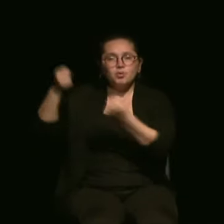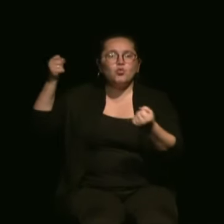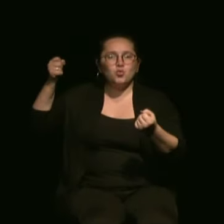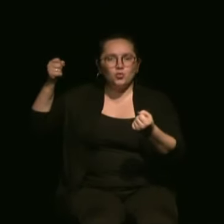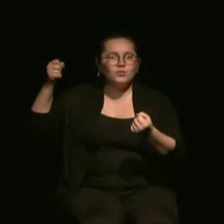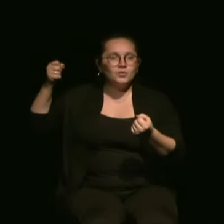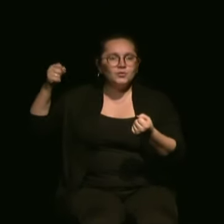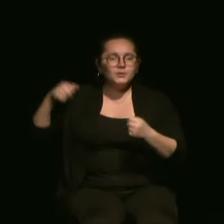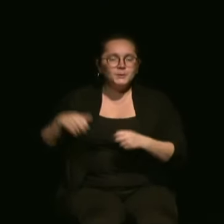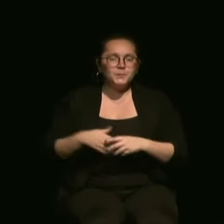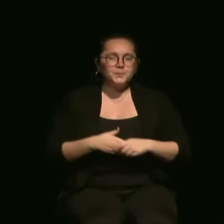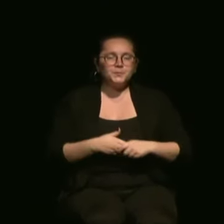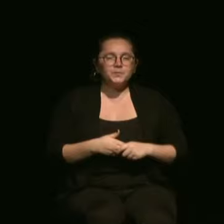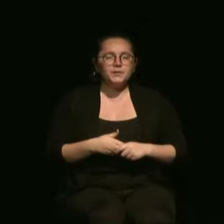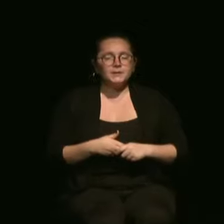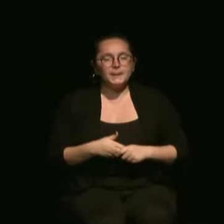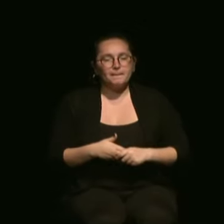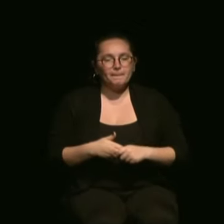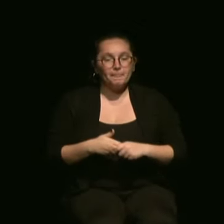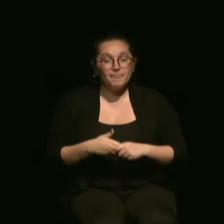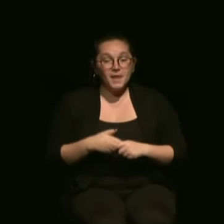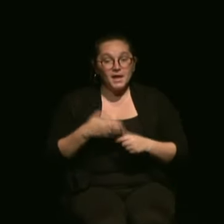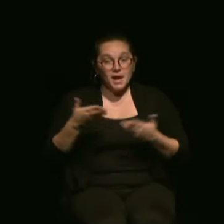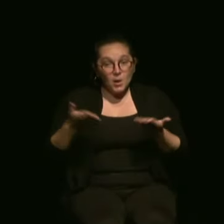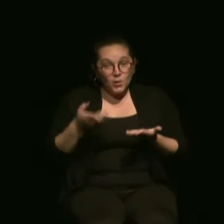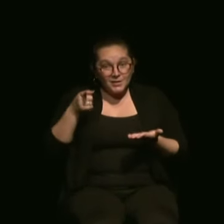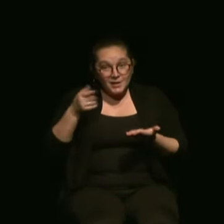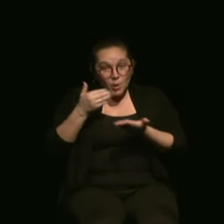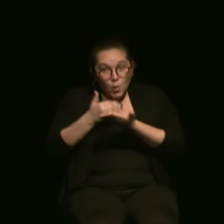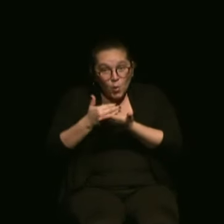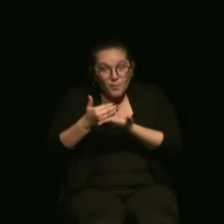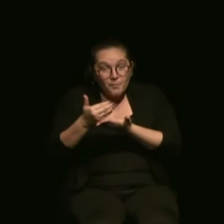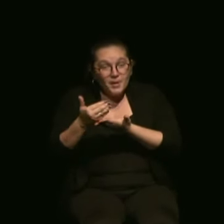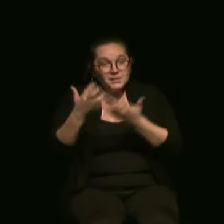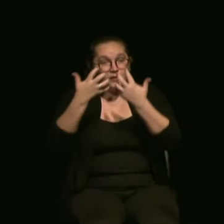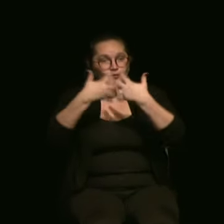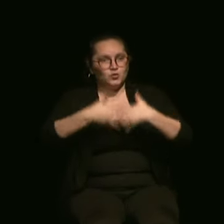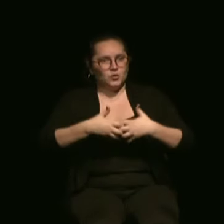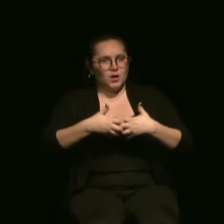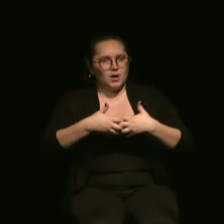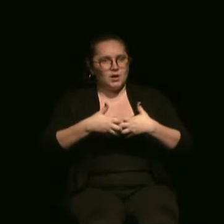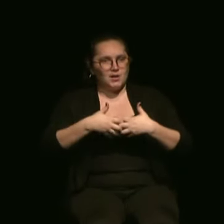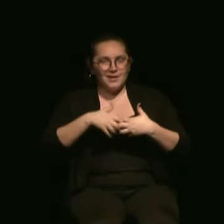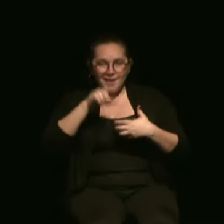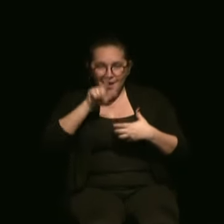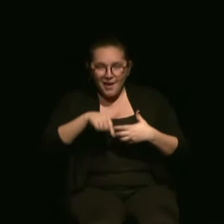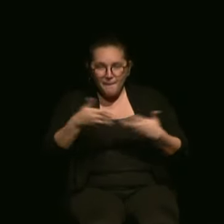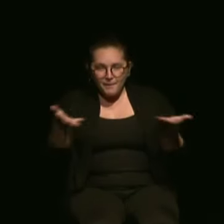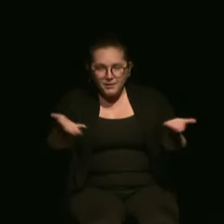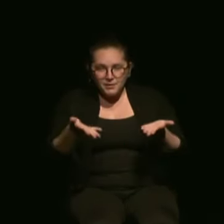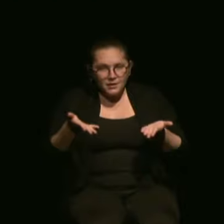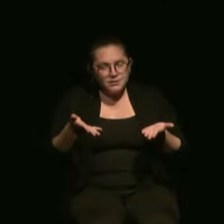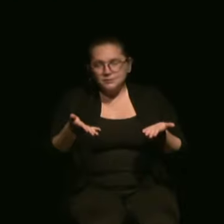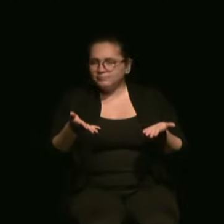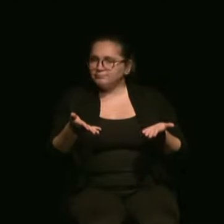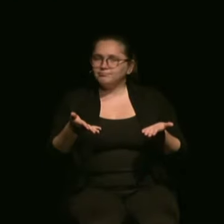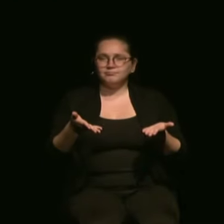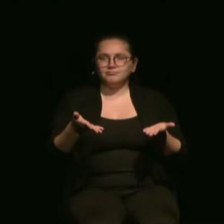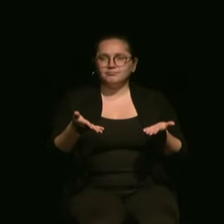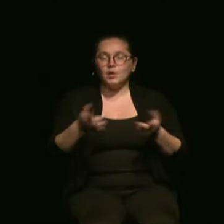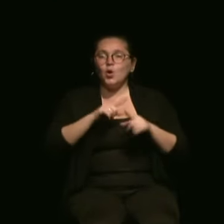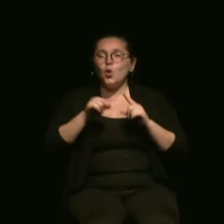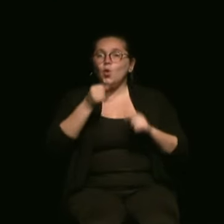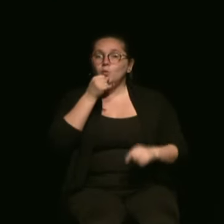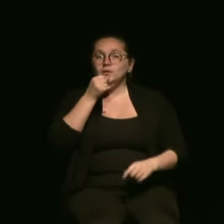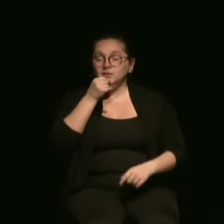que o dispositivo funciona, o Bomba não está mais no presente. Ou o